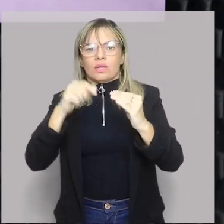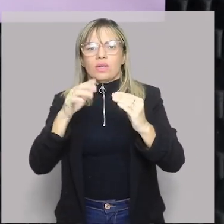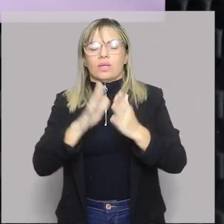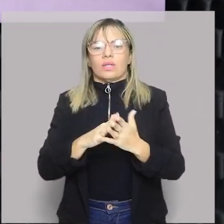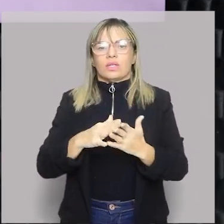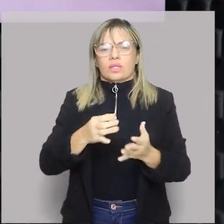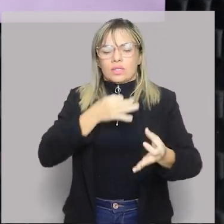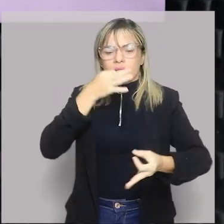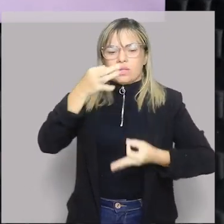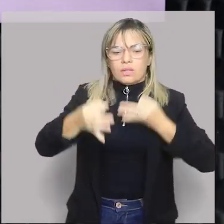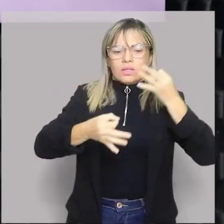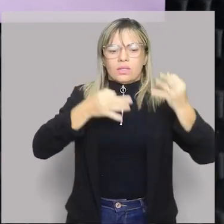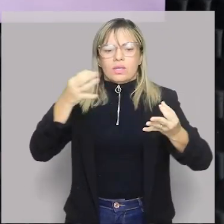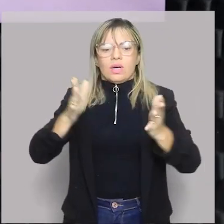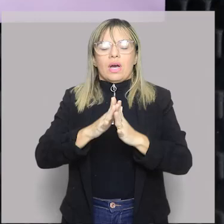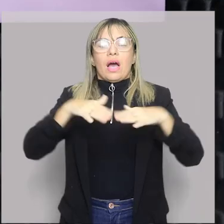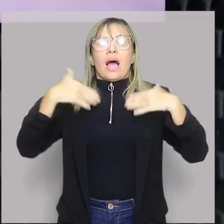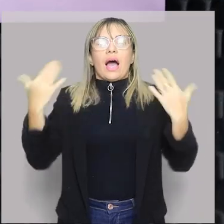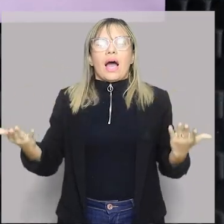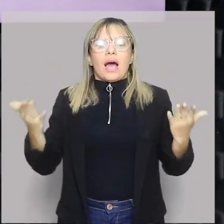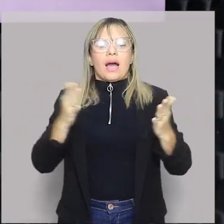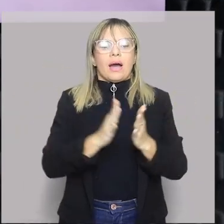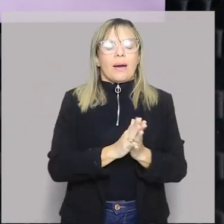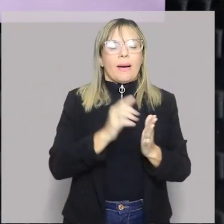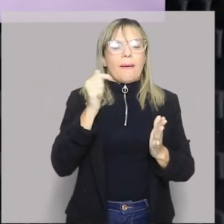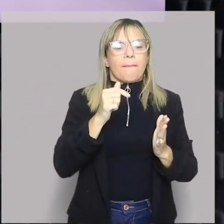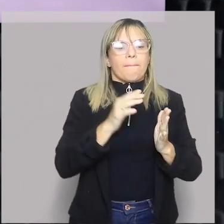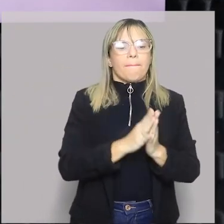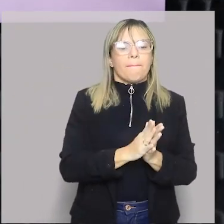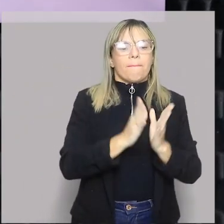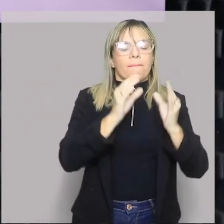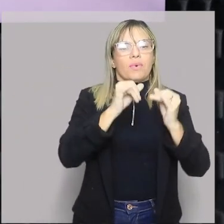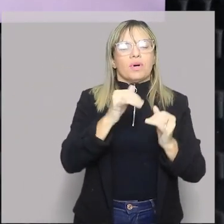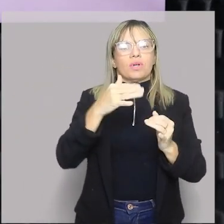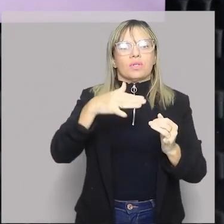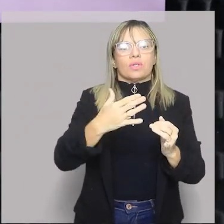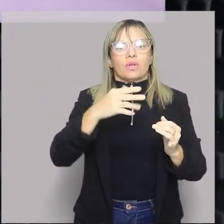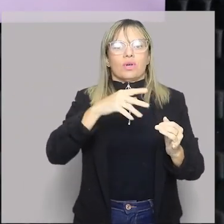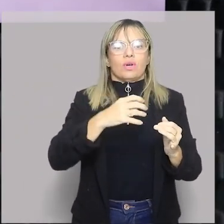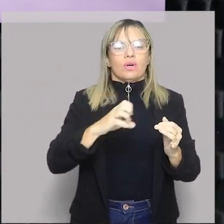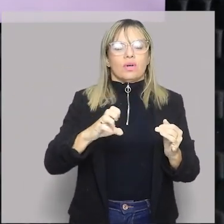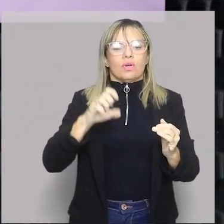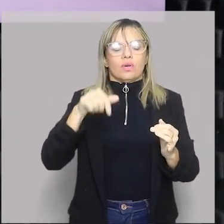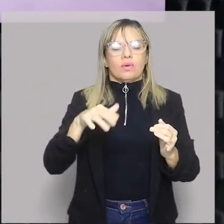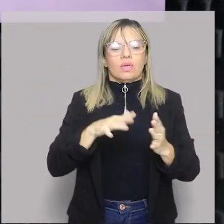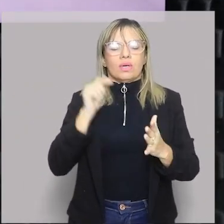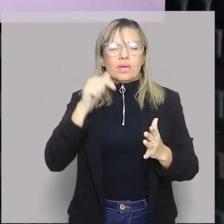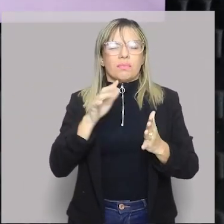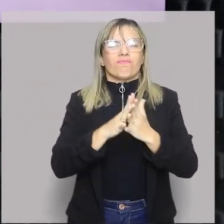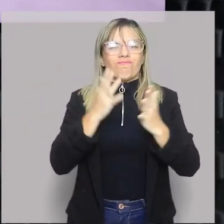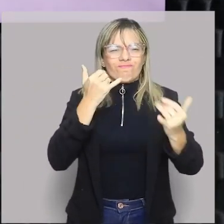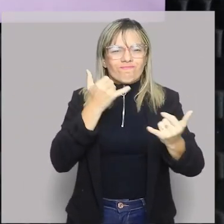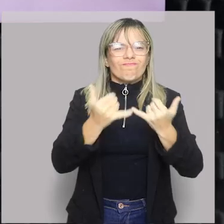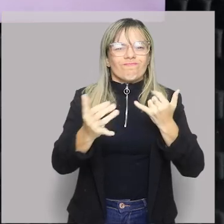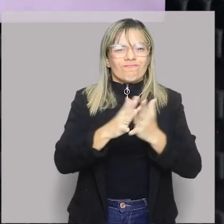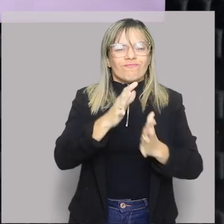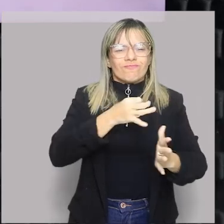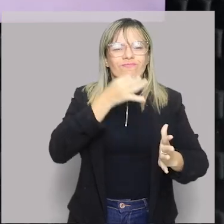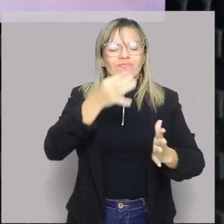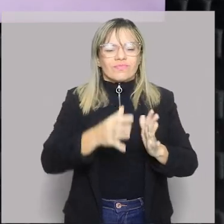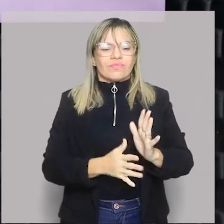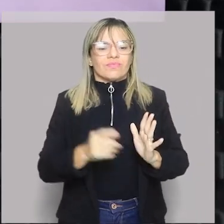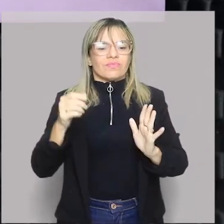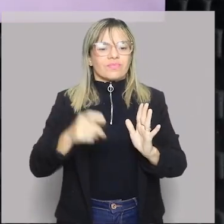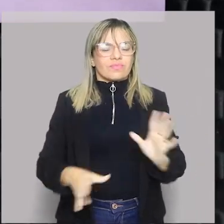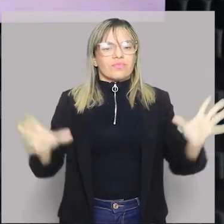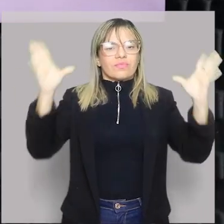valor. E a sinopse? A sinopse ela vai parecer um pouco com o resumo também, com a resenha. Por quê? Porque nós